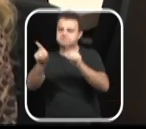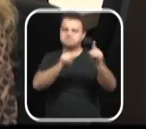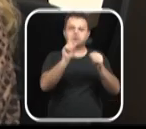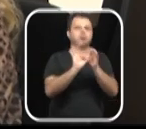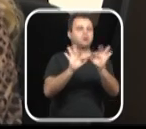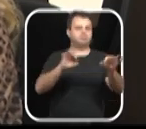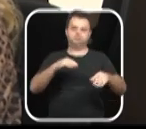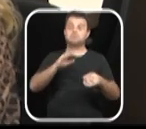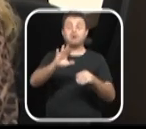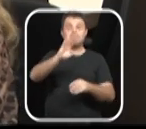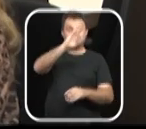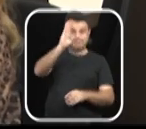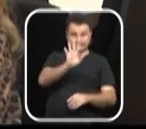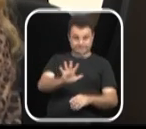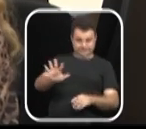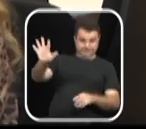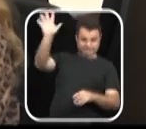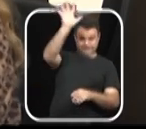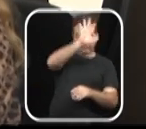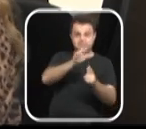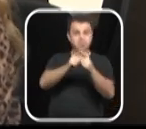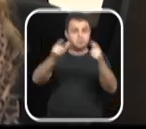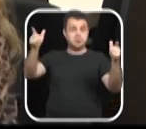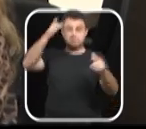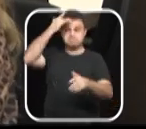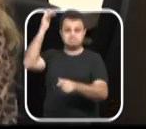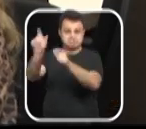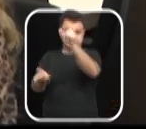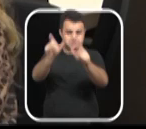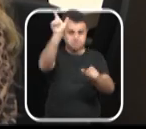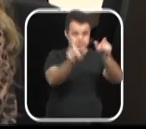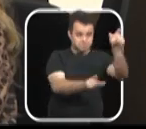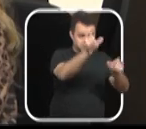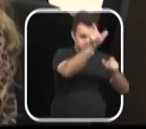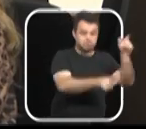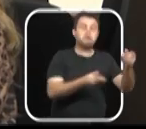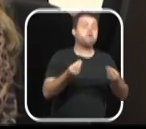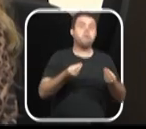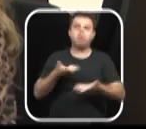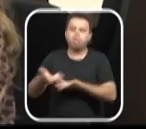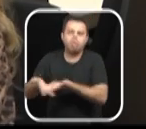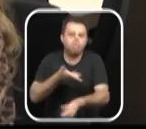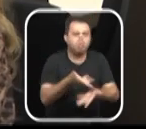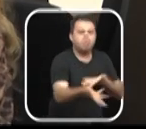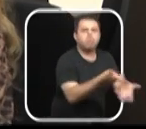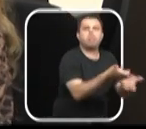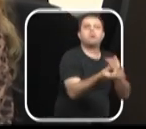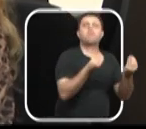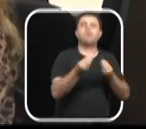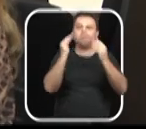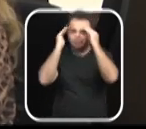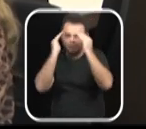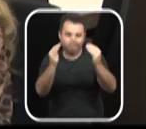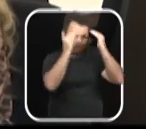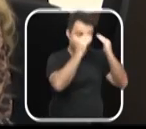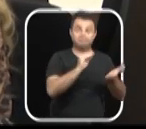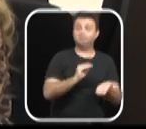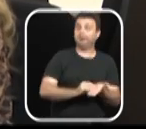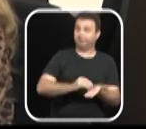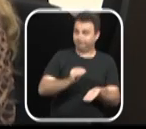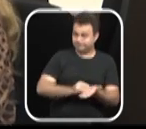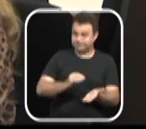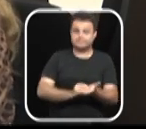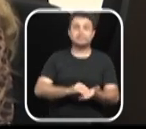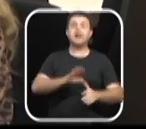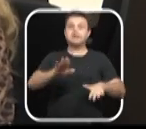nosso país não estabelecem relações democráticas, né? Ainda prevalecem, infelizmente,